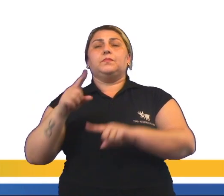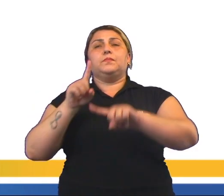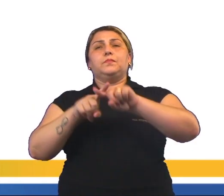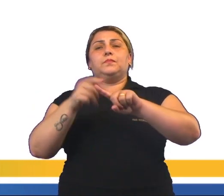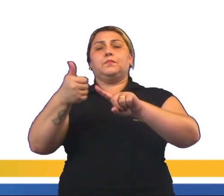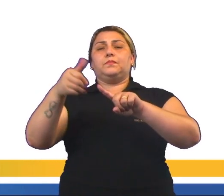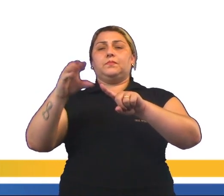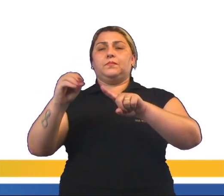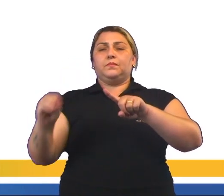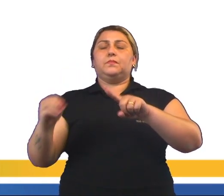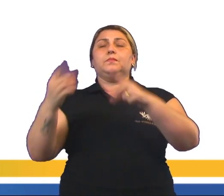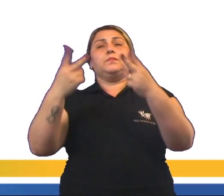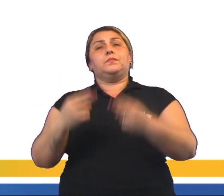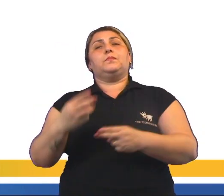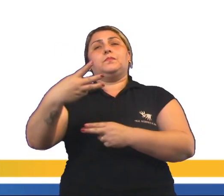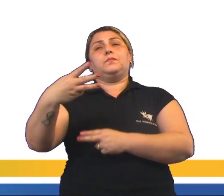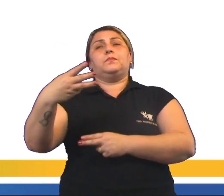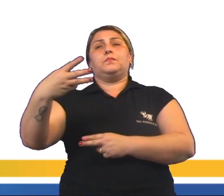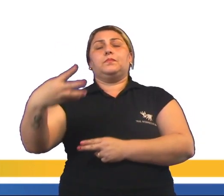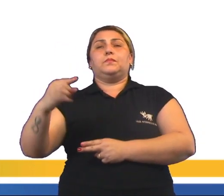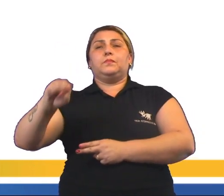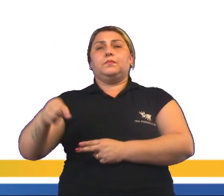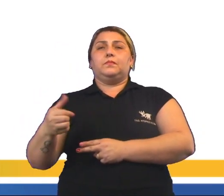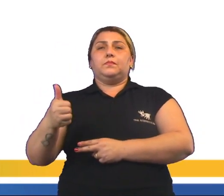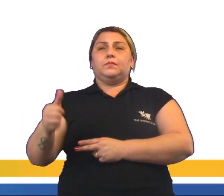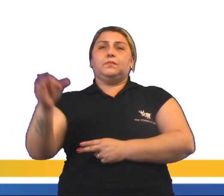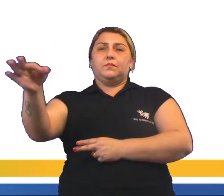0,341 vezes 100, ou seja,